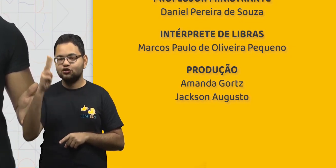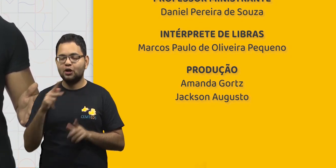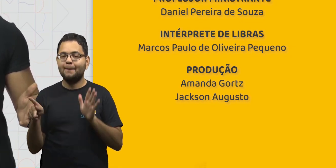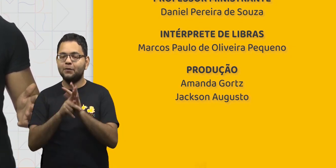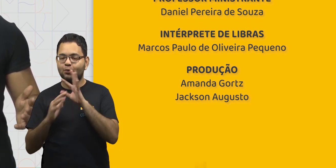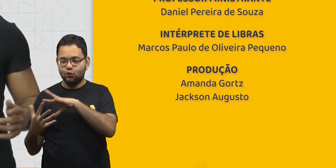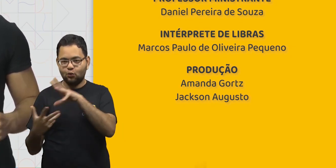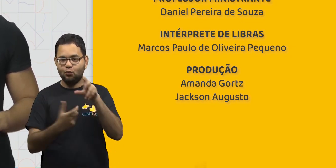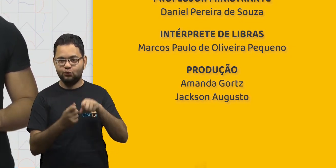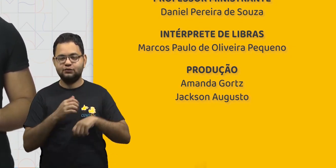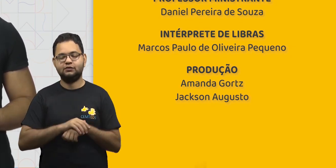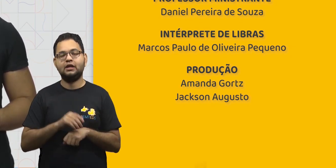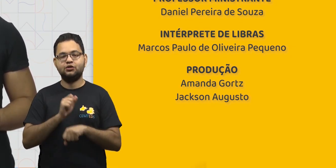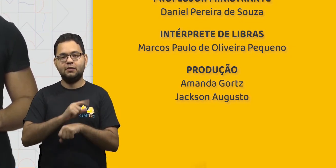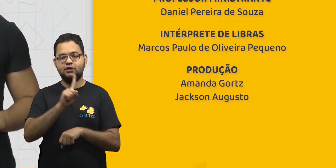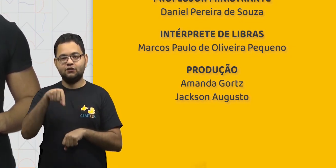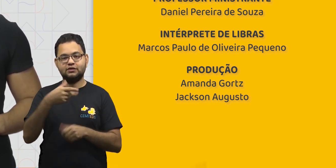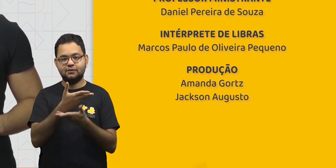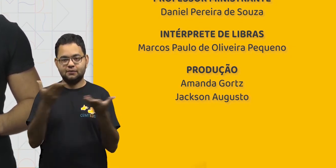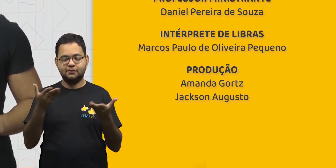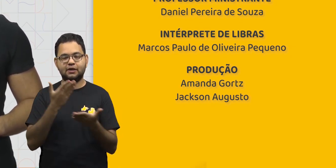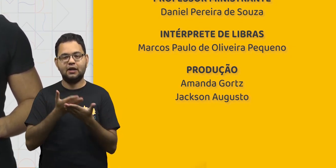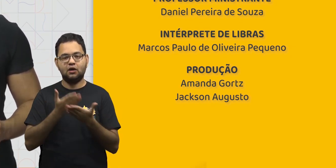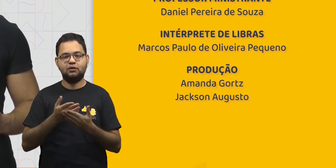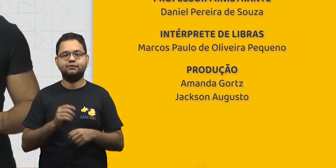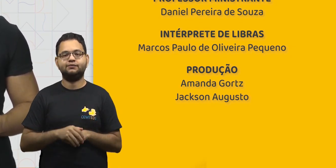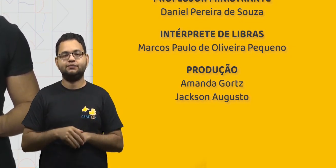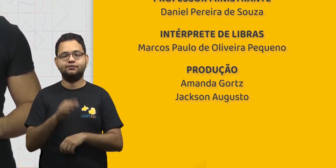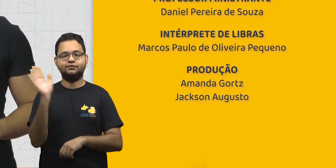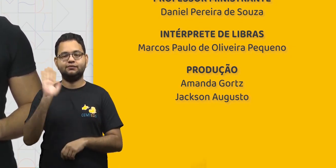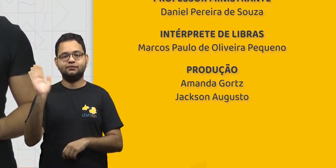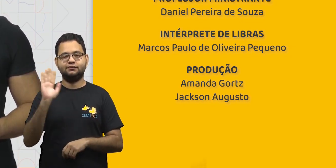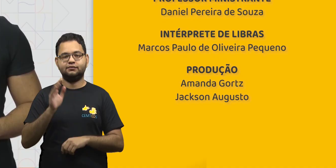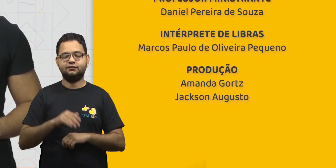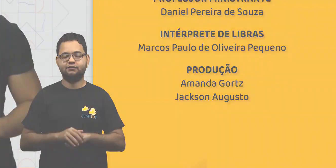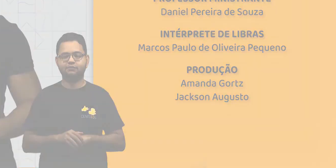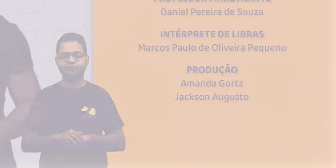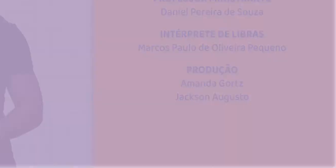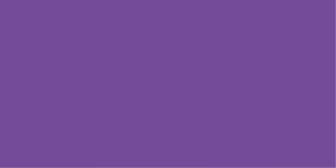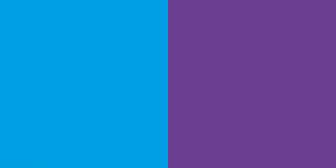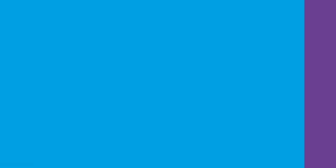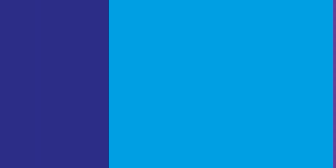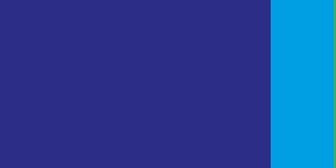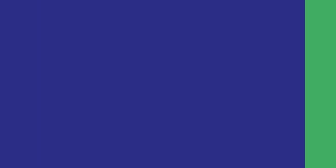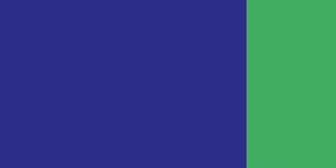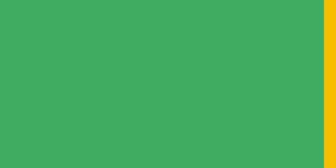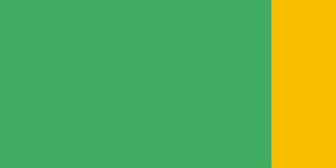nossa humanidade. Aguardo você na próxima aula. Um grande abraço, tchau, tchau!